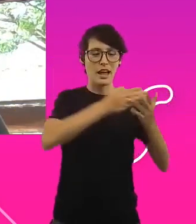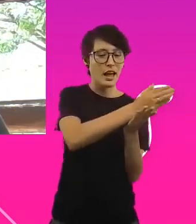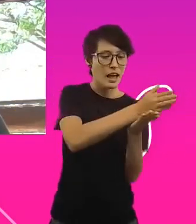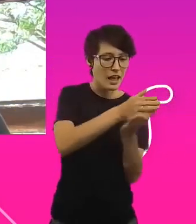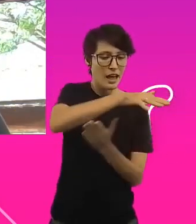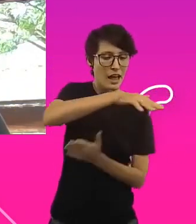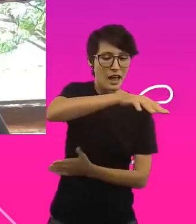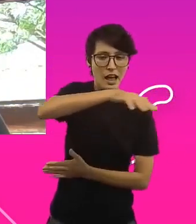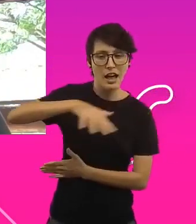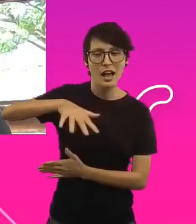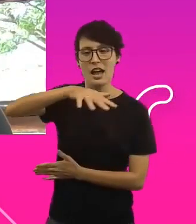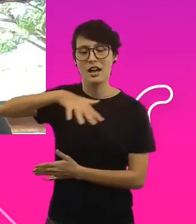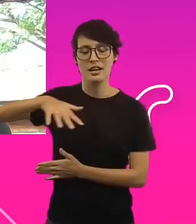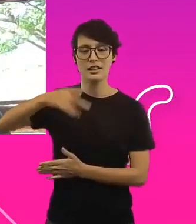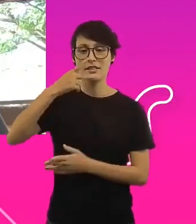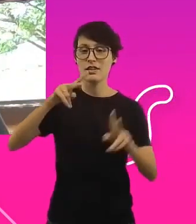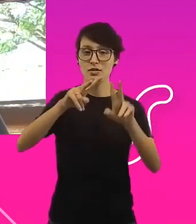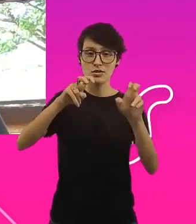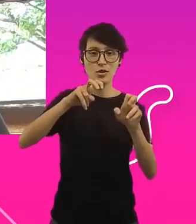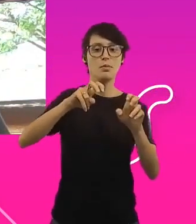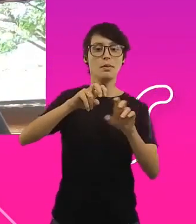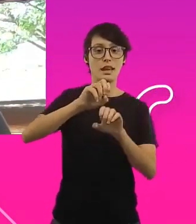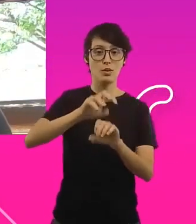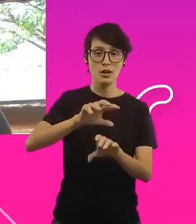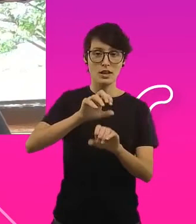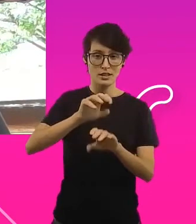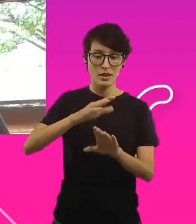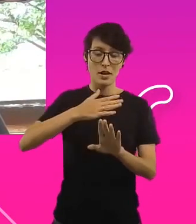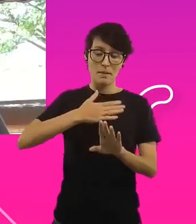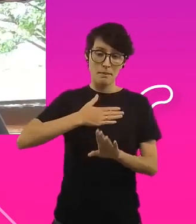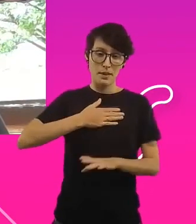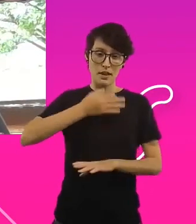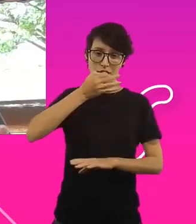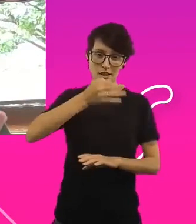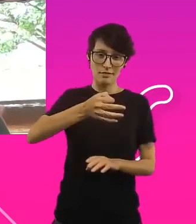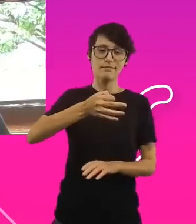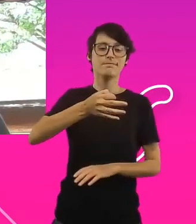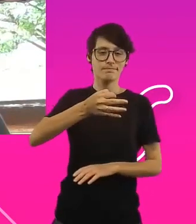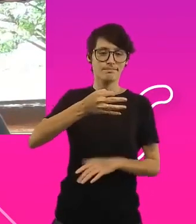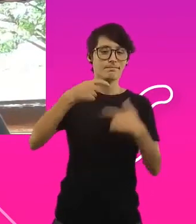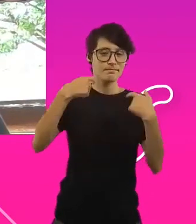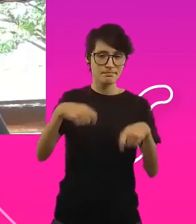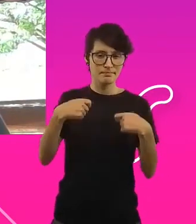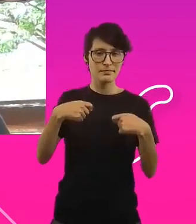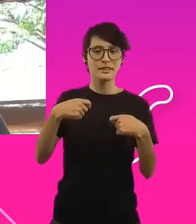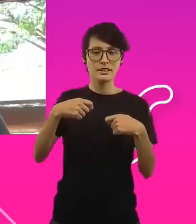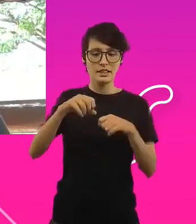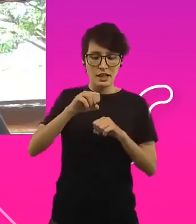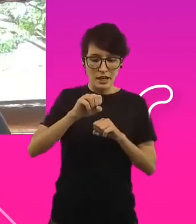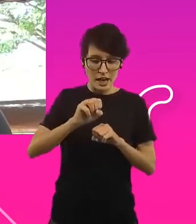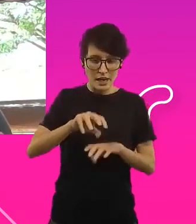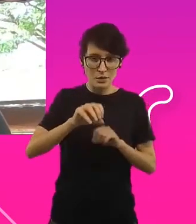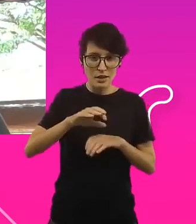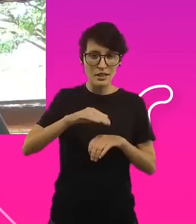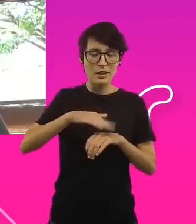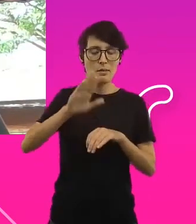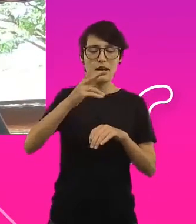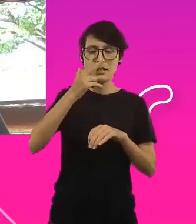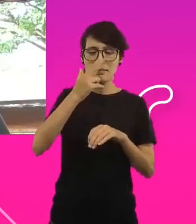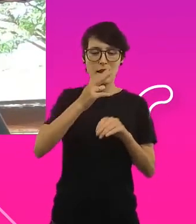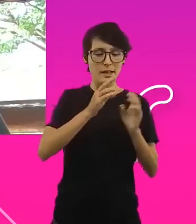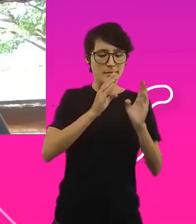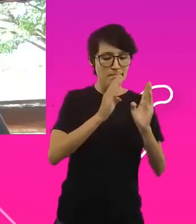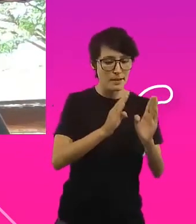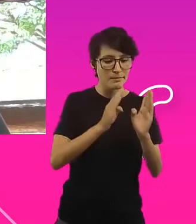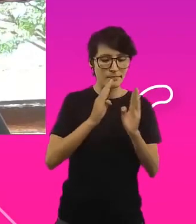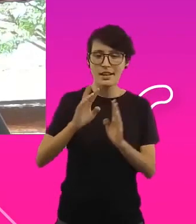aspecto educacional, e aí, no meu ponto de vista, a gente precisa começar a trabalhar uma educação muito mais sistêmica, não só uma educação